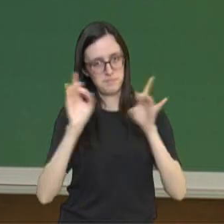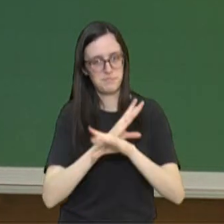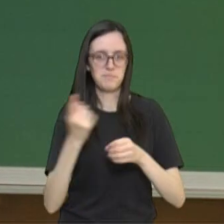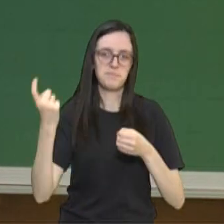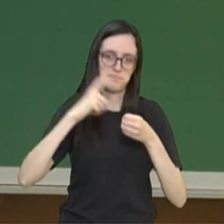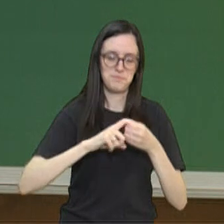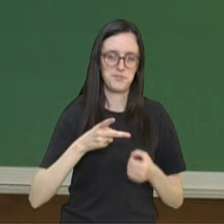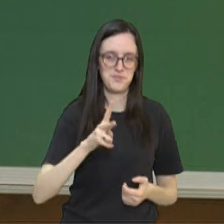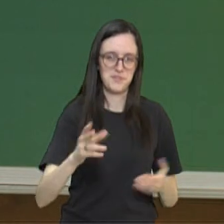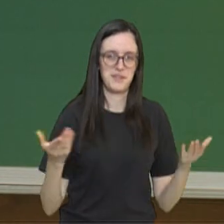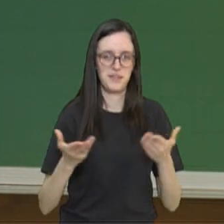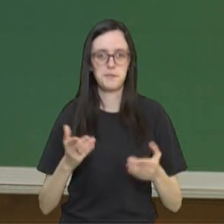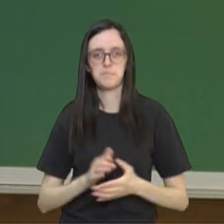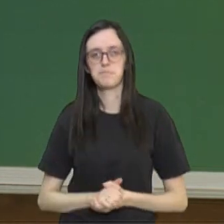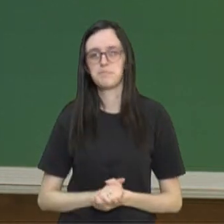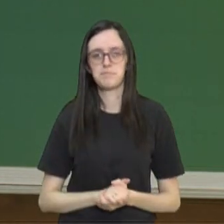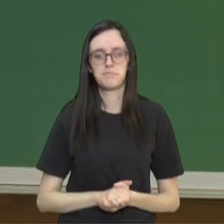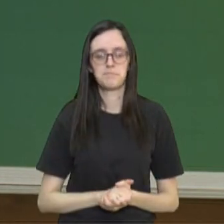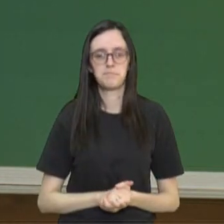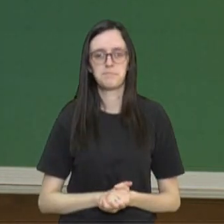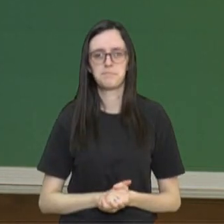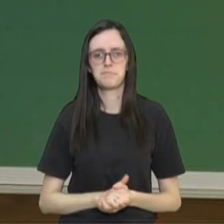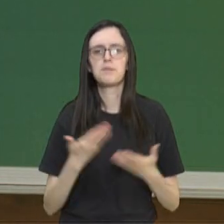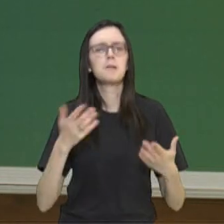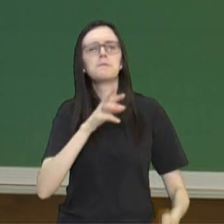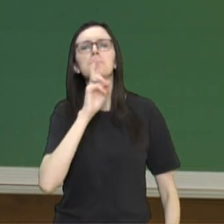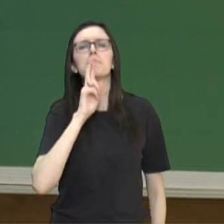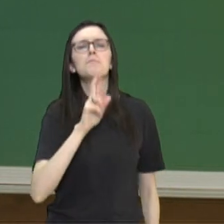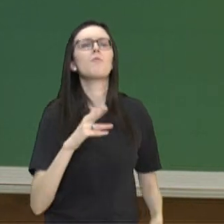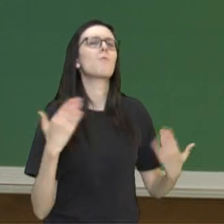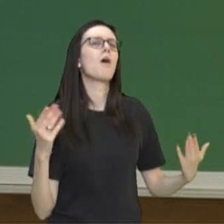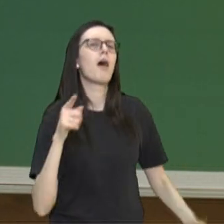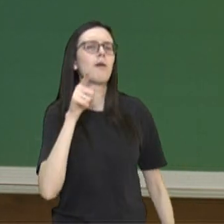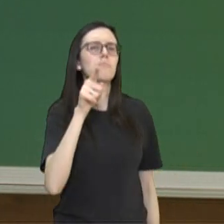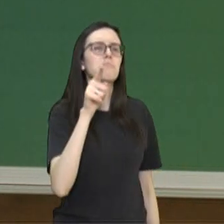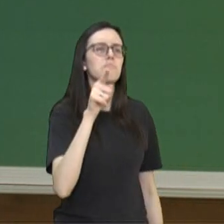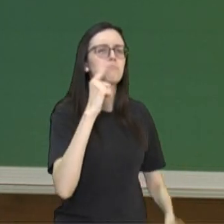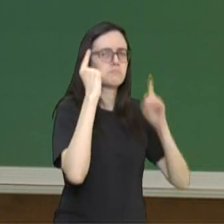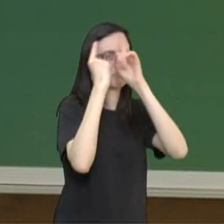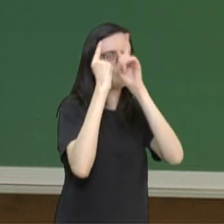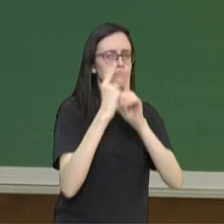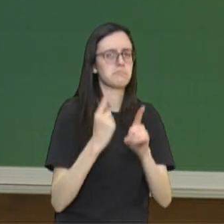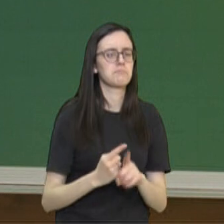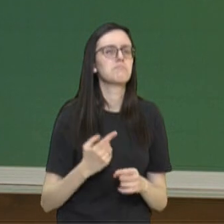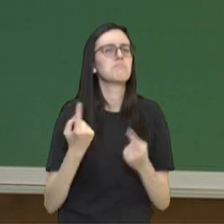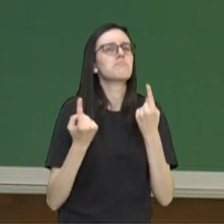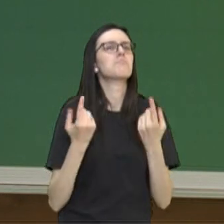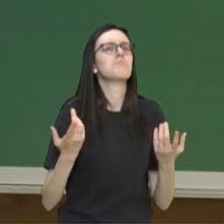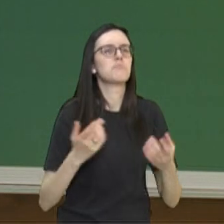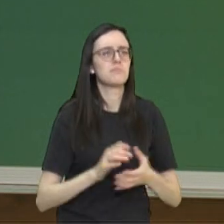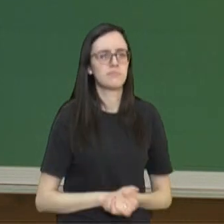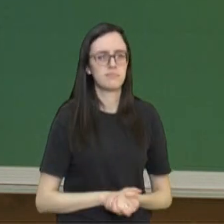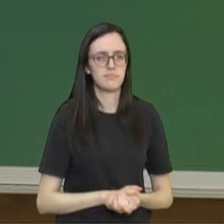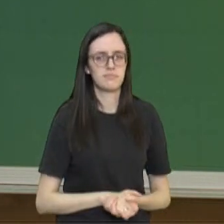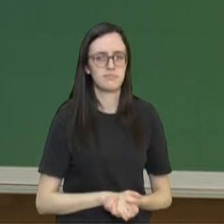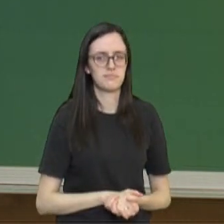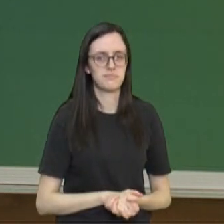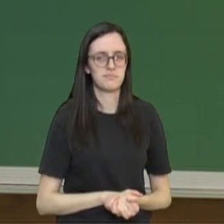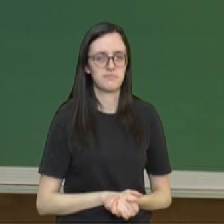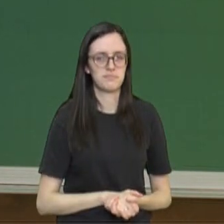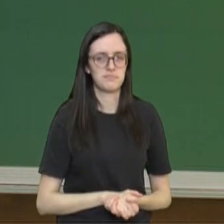bem atualizado, né? E segundo as novas regras agora, valendo